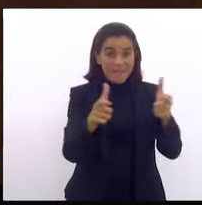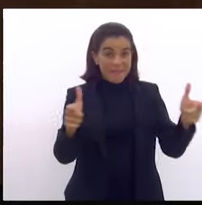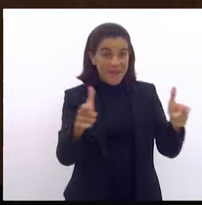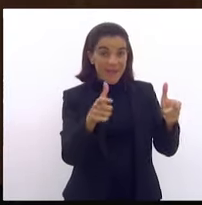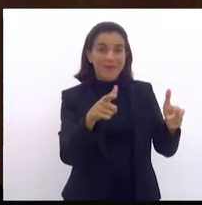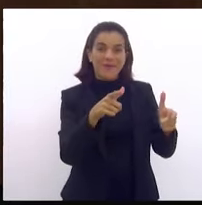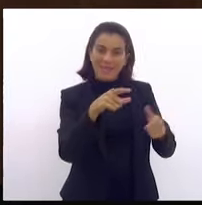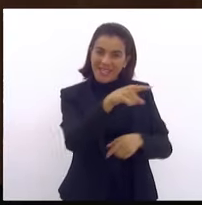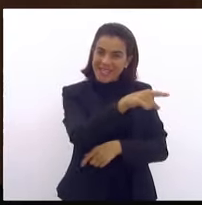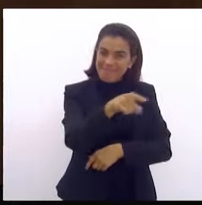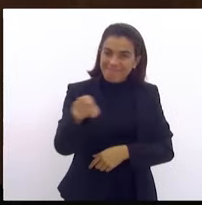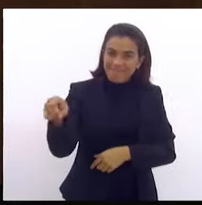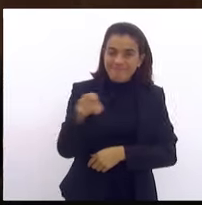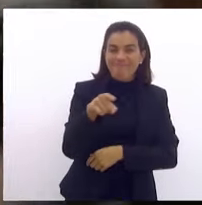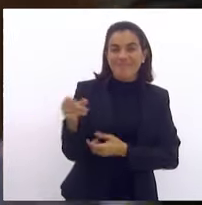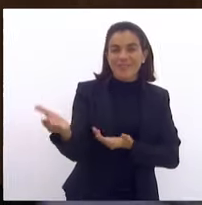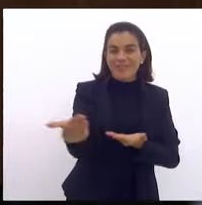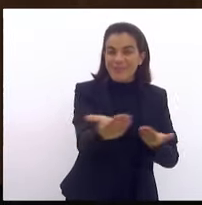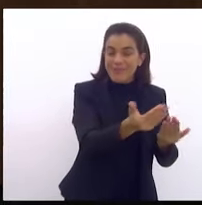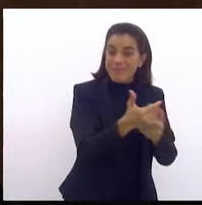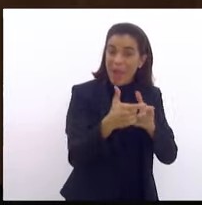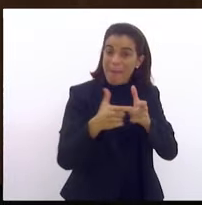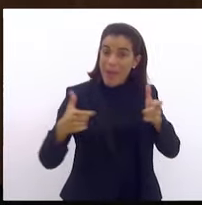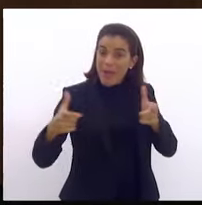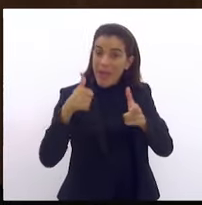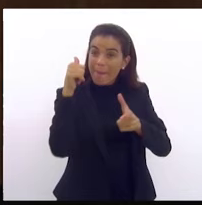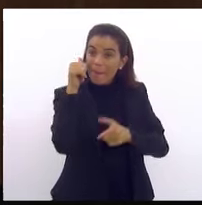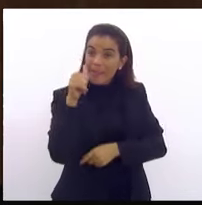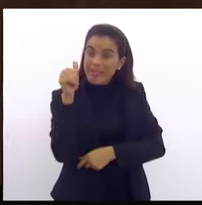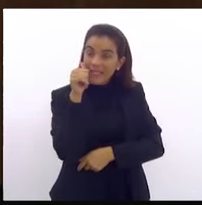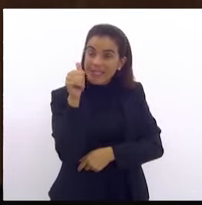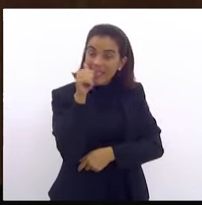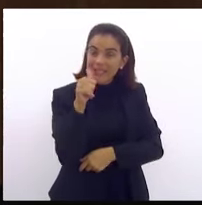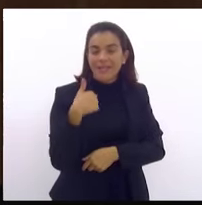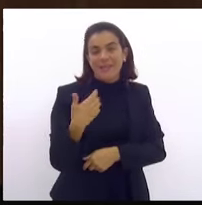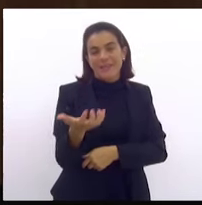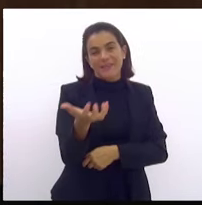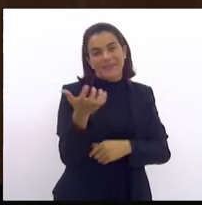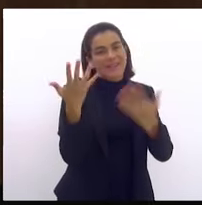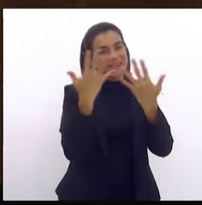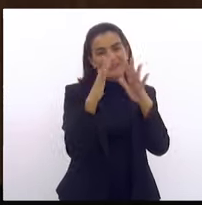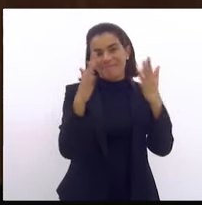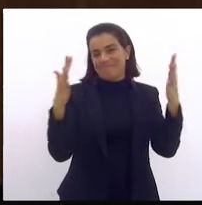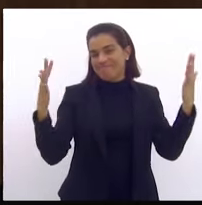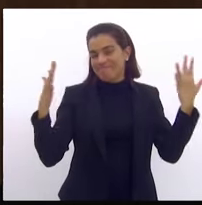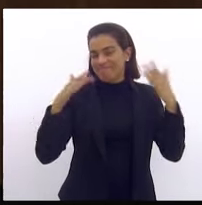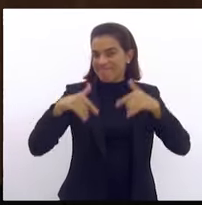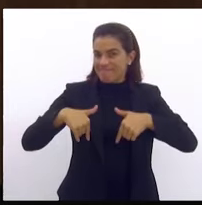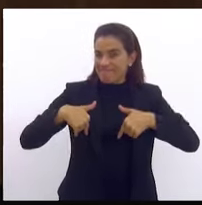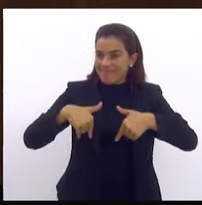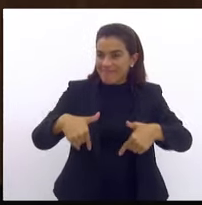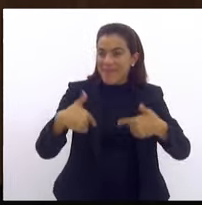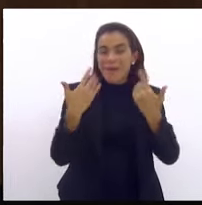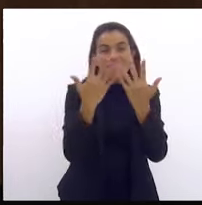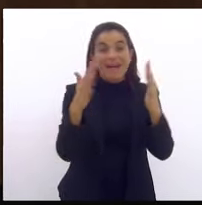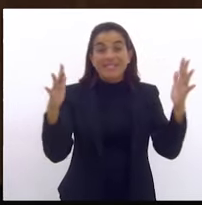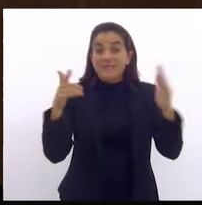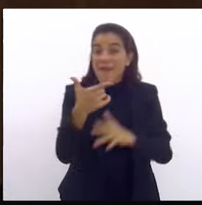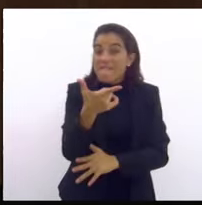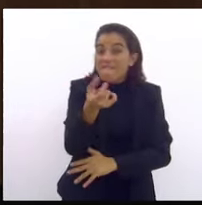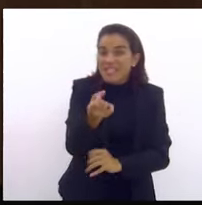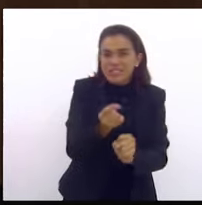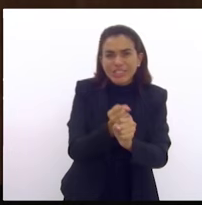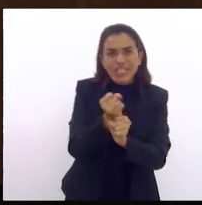desse Parlamento Juvenil é composto por meninas, e eu quero parabenizar por essa iniciativa, parabenizar pelos 20